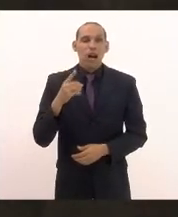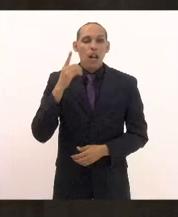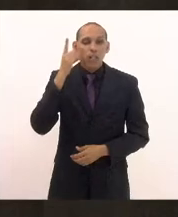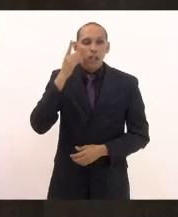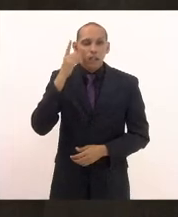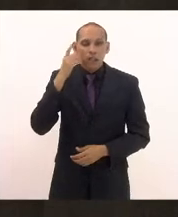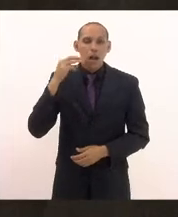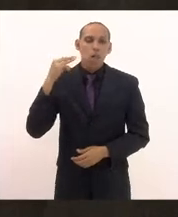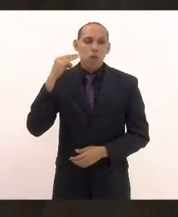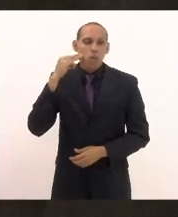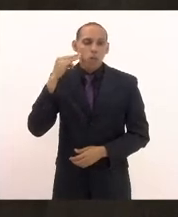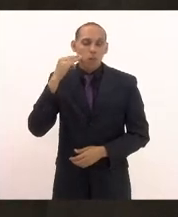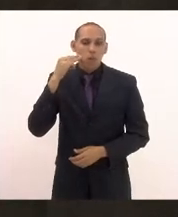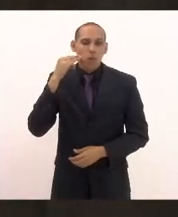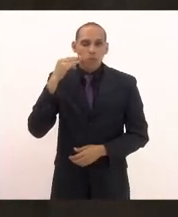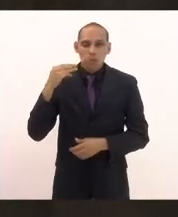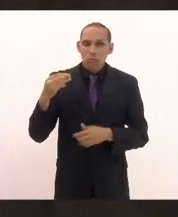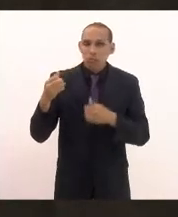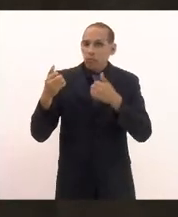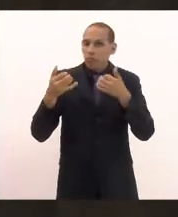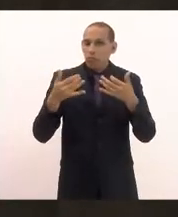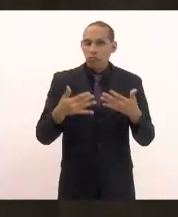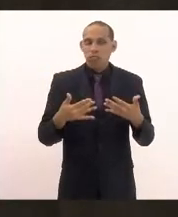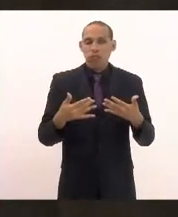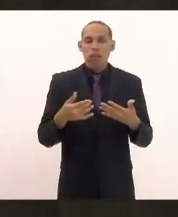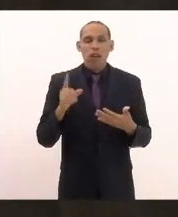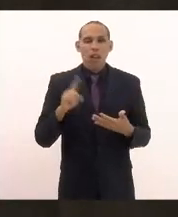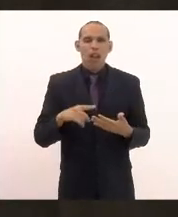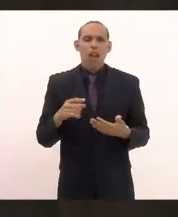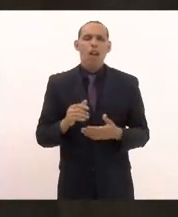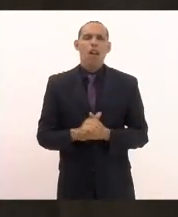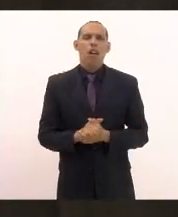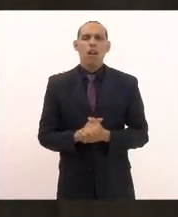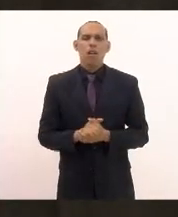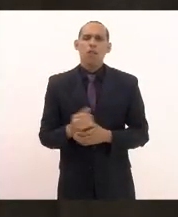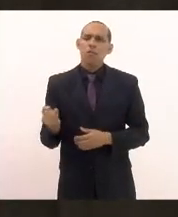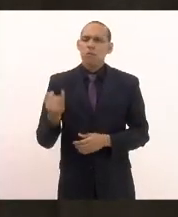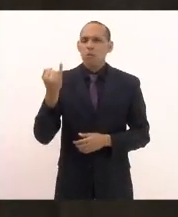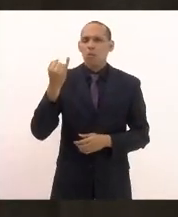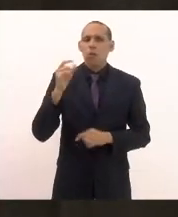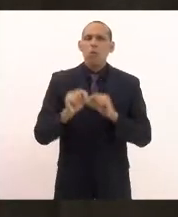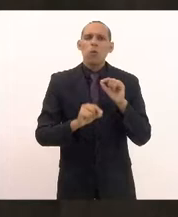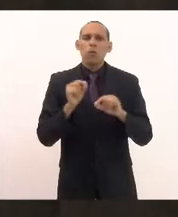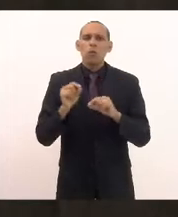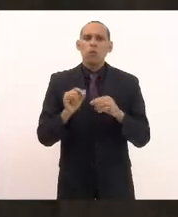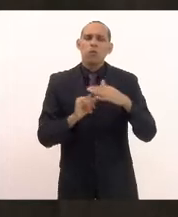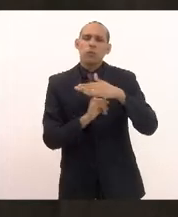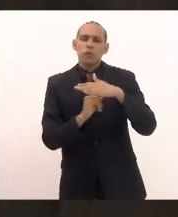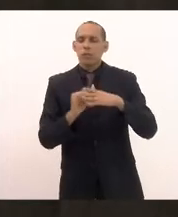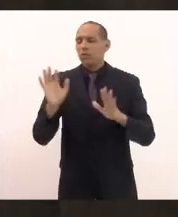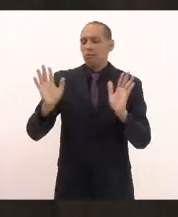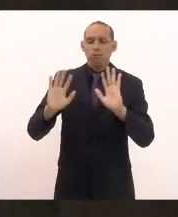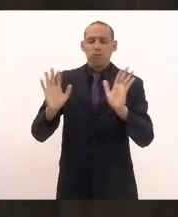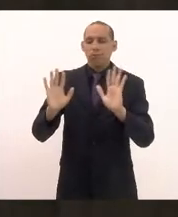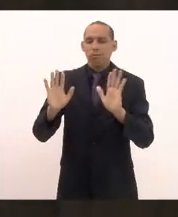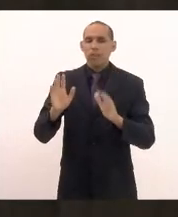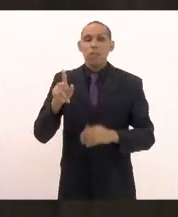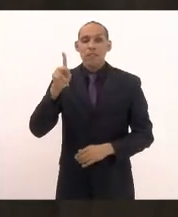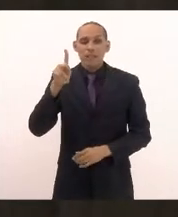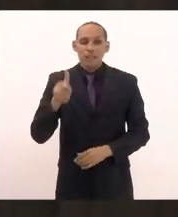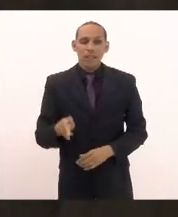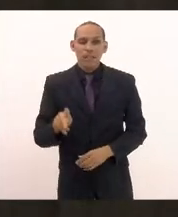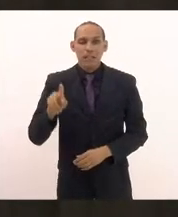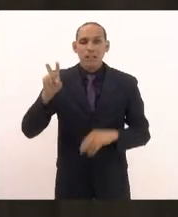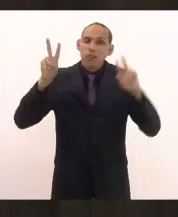Francisco, que declara de utilidade pública o Instituto Horus. Não, não, deputado. Presidente, questão